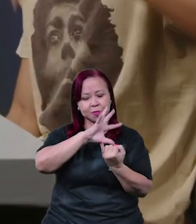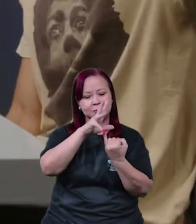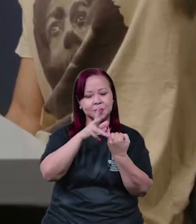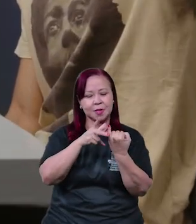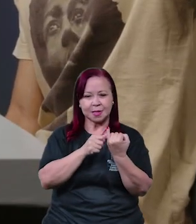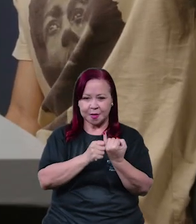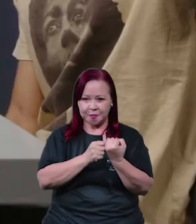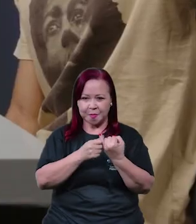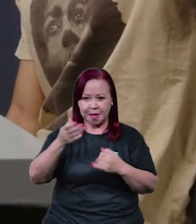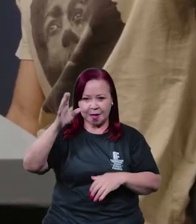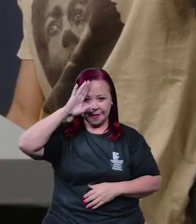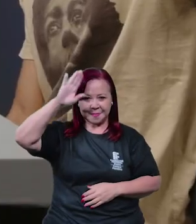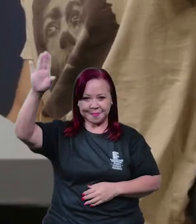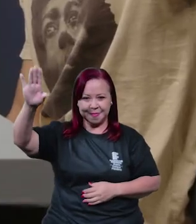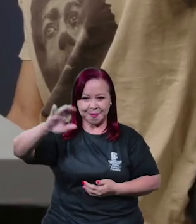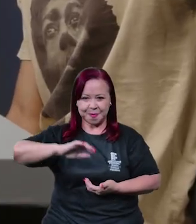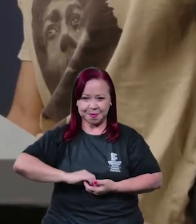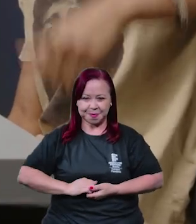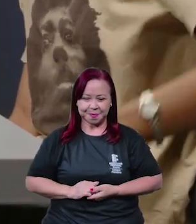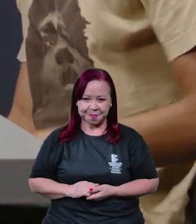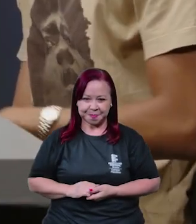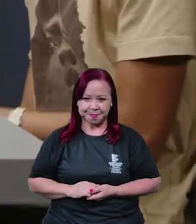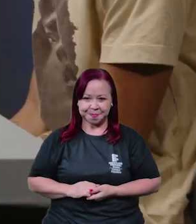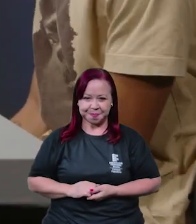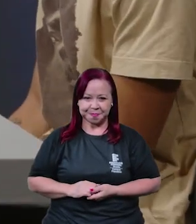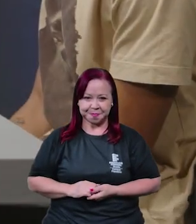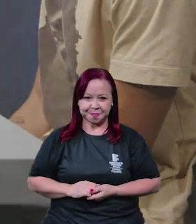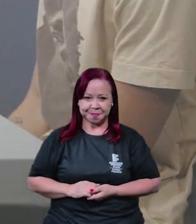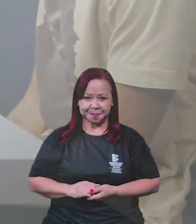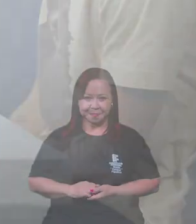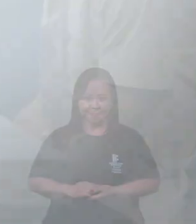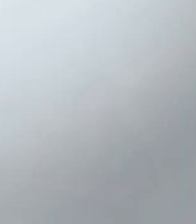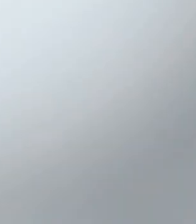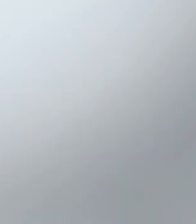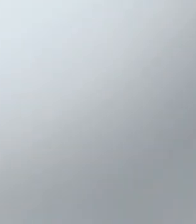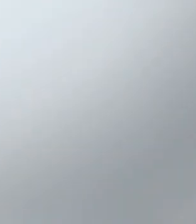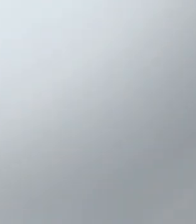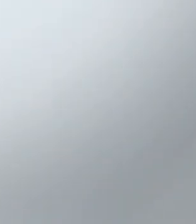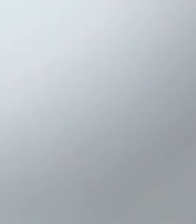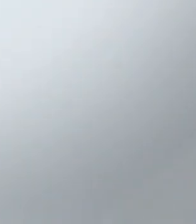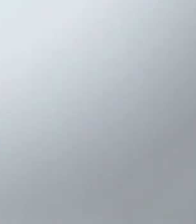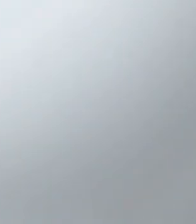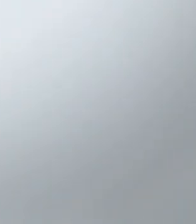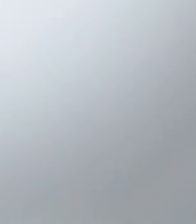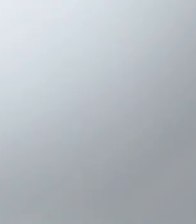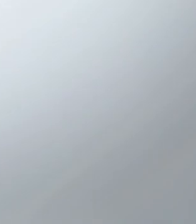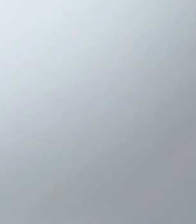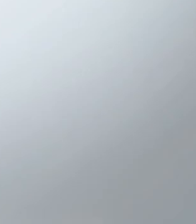IFB. Até a próxima. Valeu.